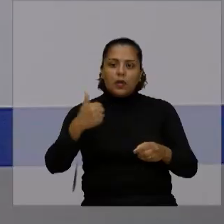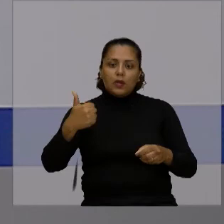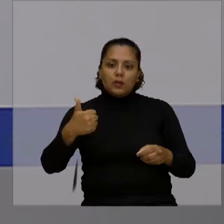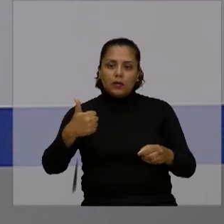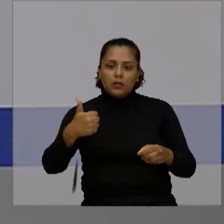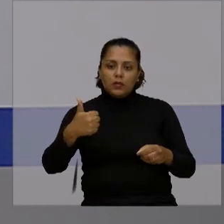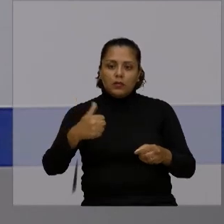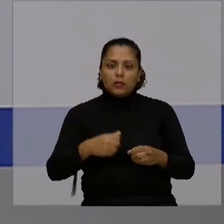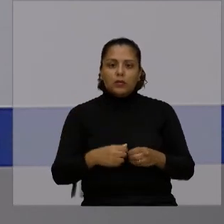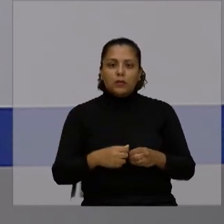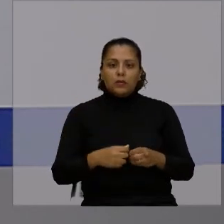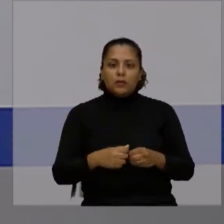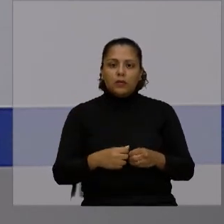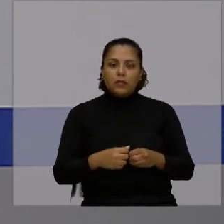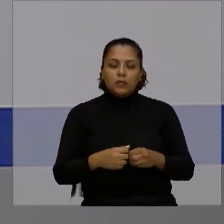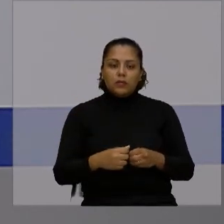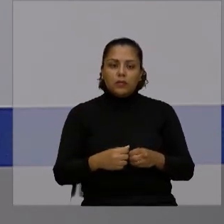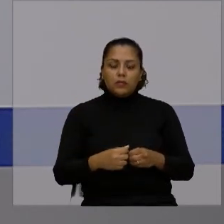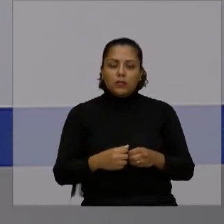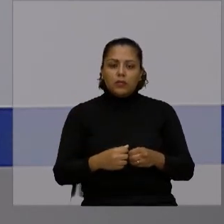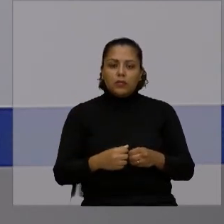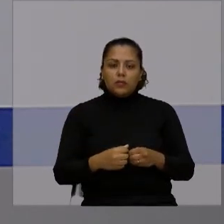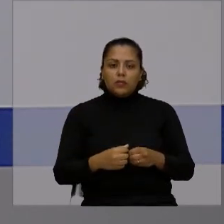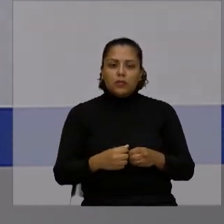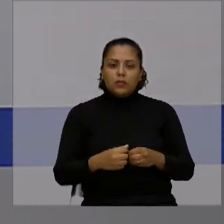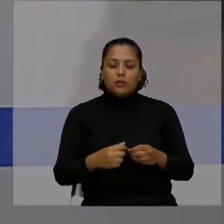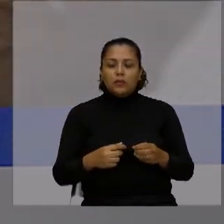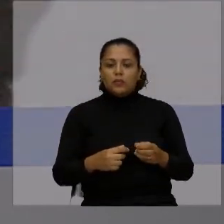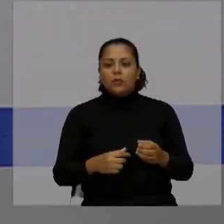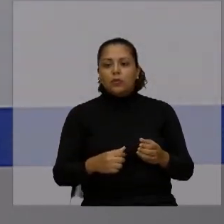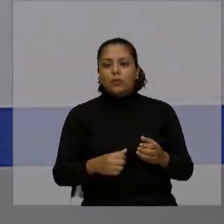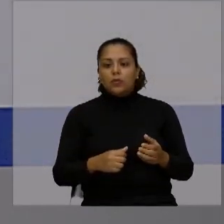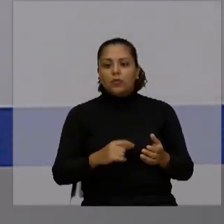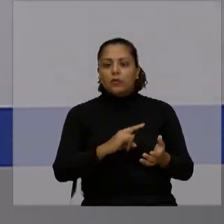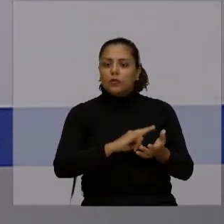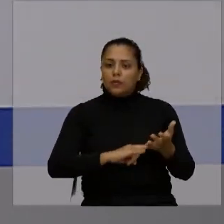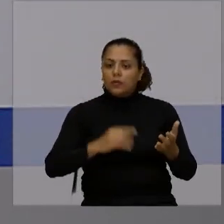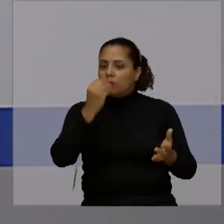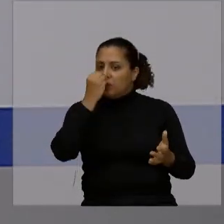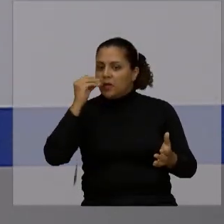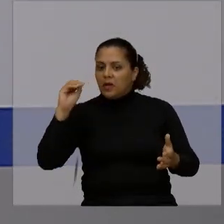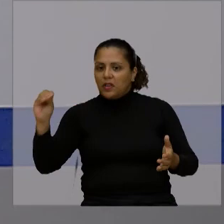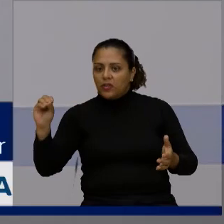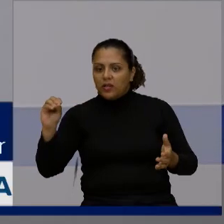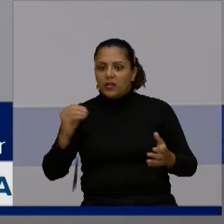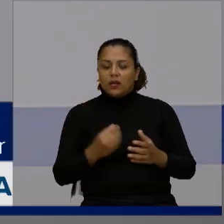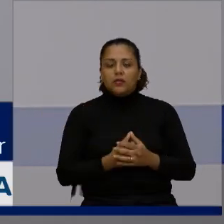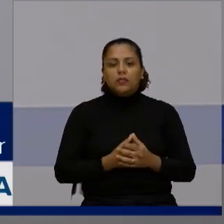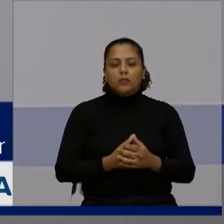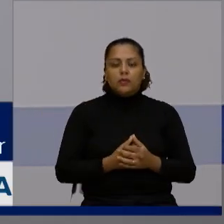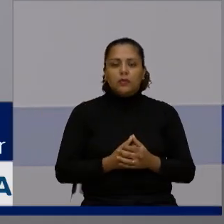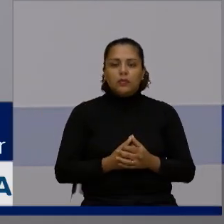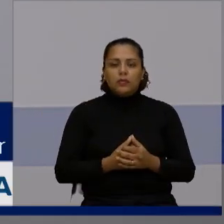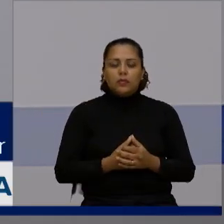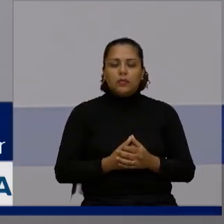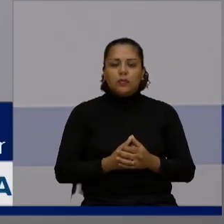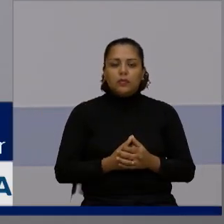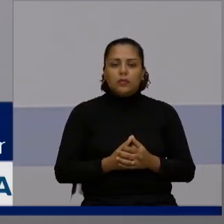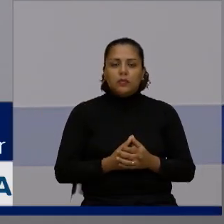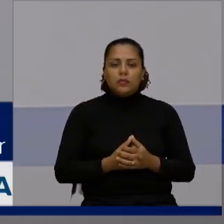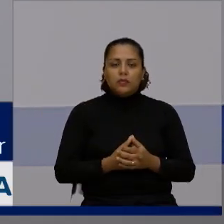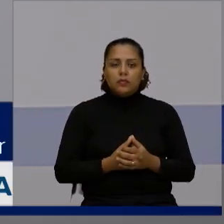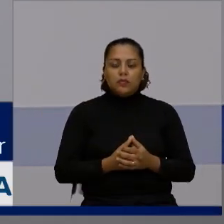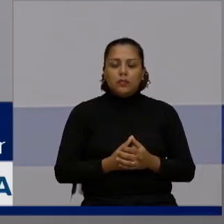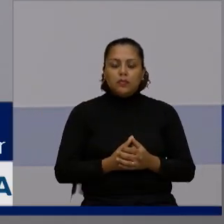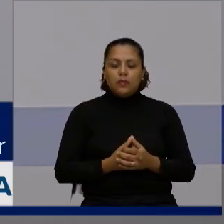Por 3 votos favoráveis, documentos estão rejeitados. Em votação, os requerimentos e